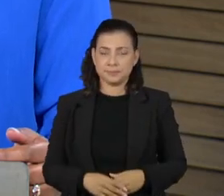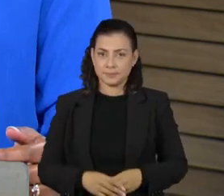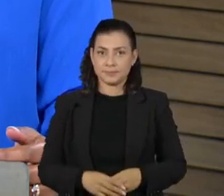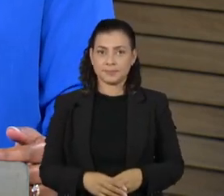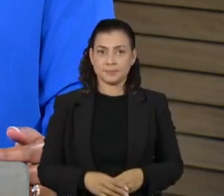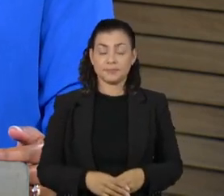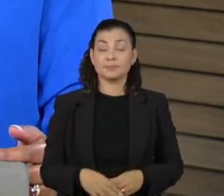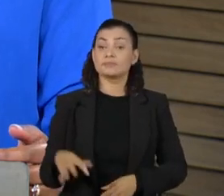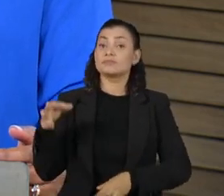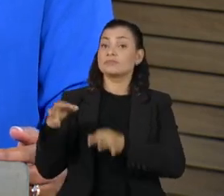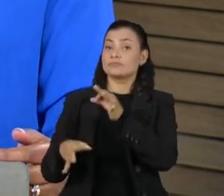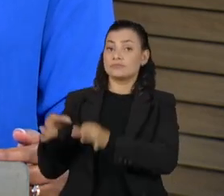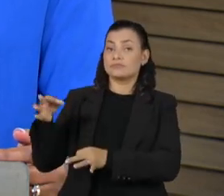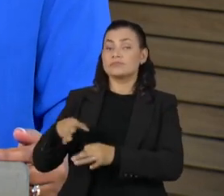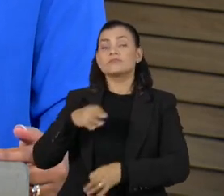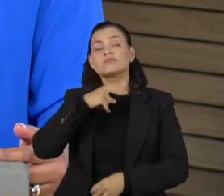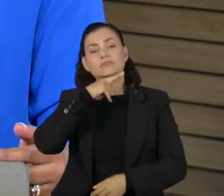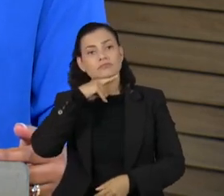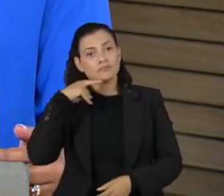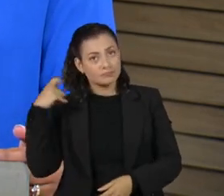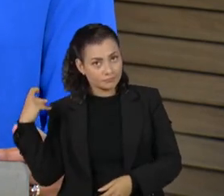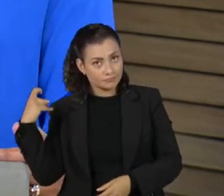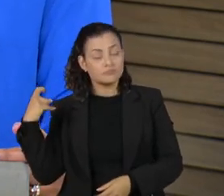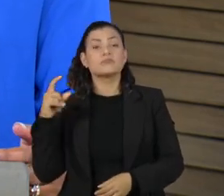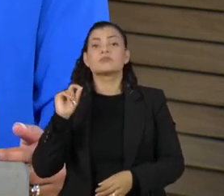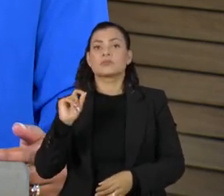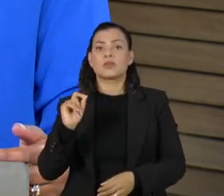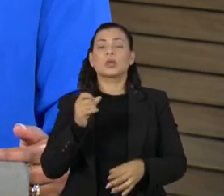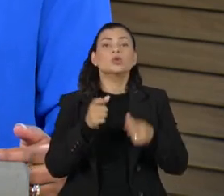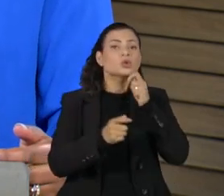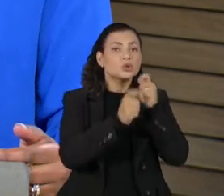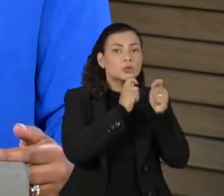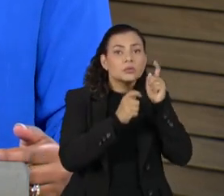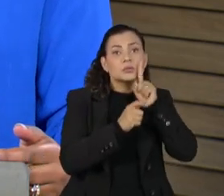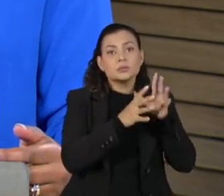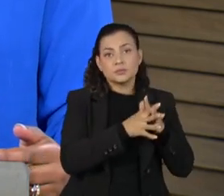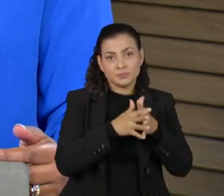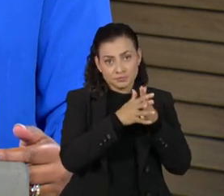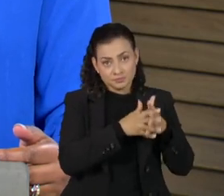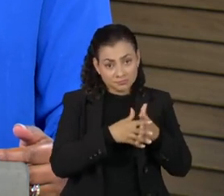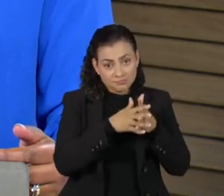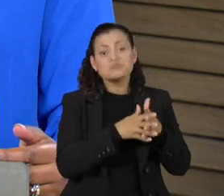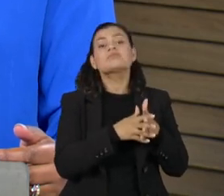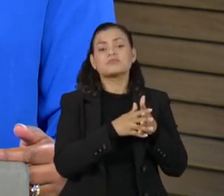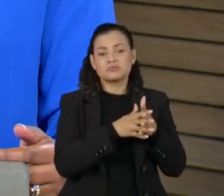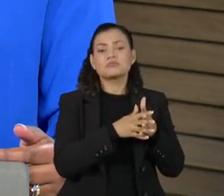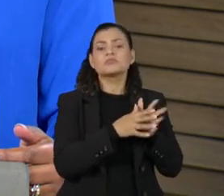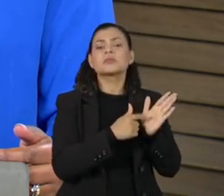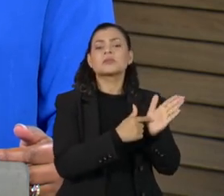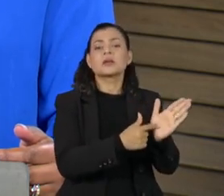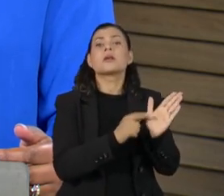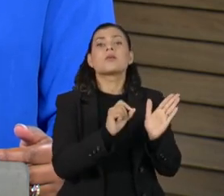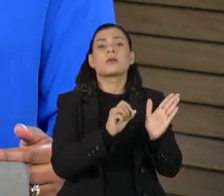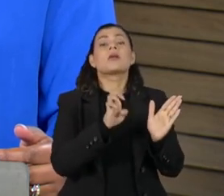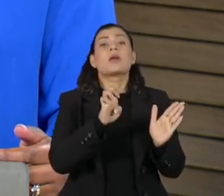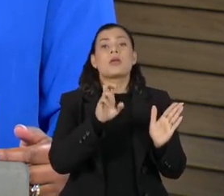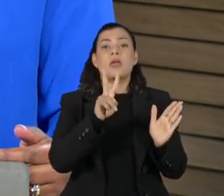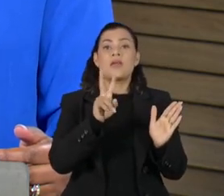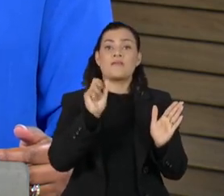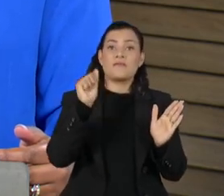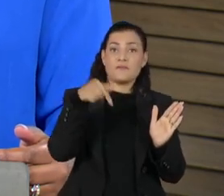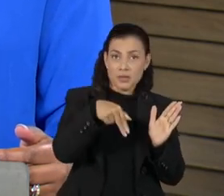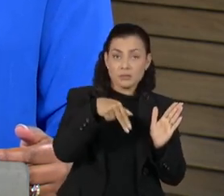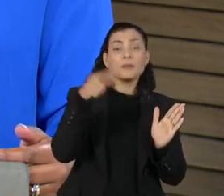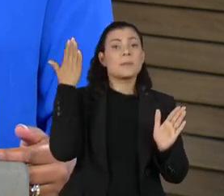a justiça russa negou o pedido para que o jornalista americano do The Wall Street Journal e vangereskovich